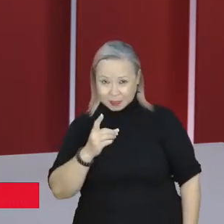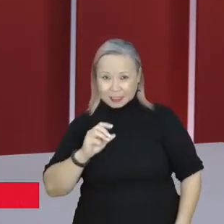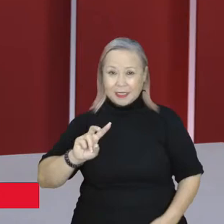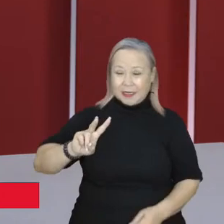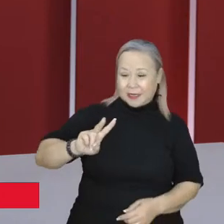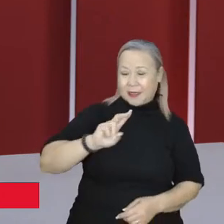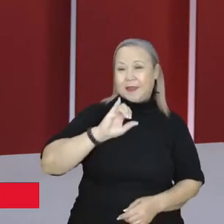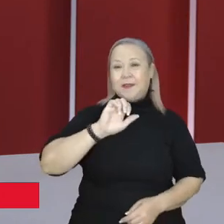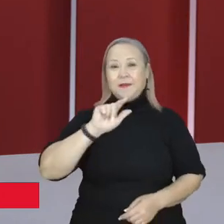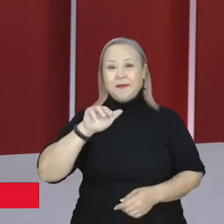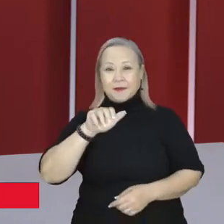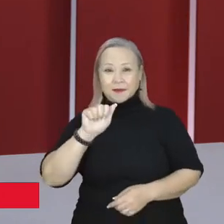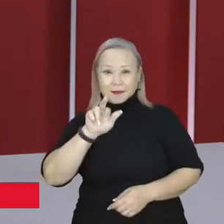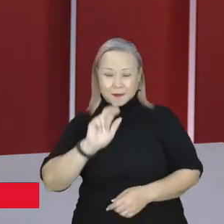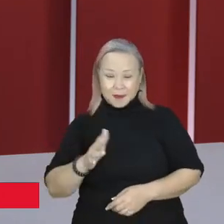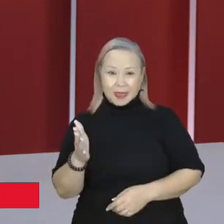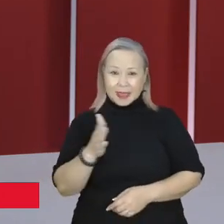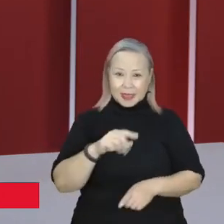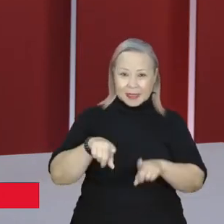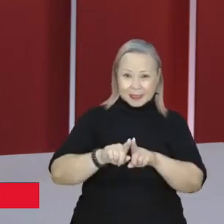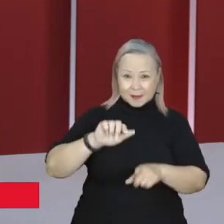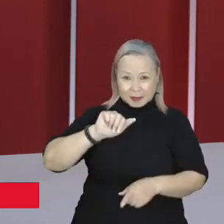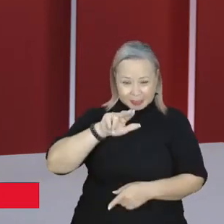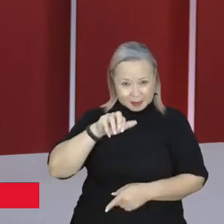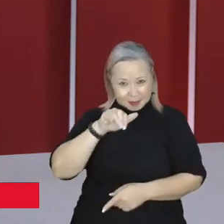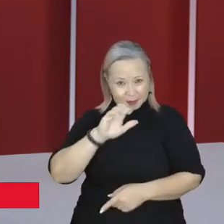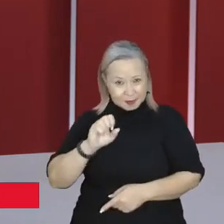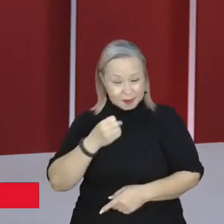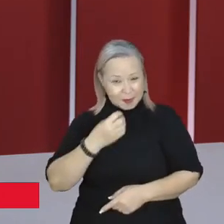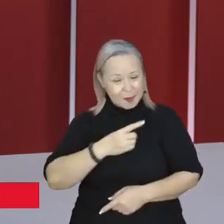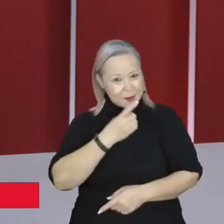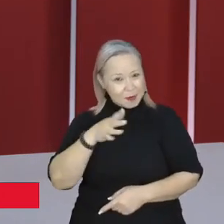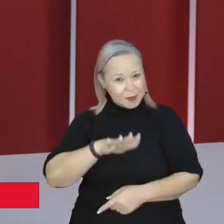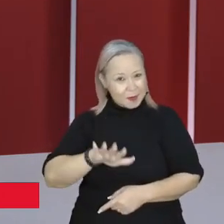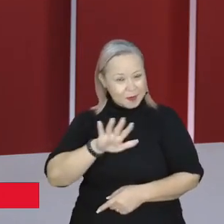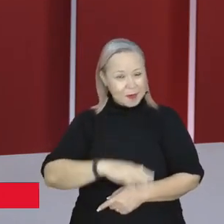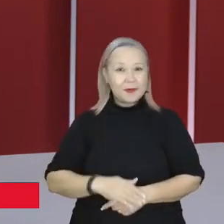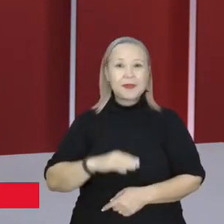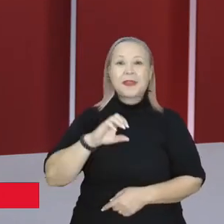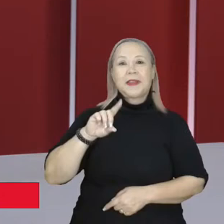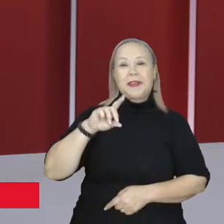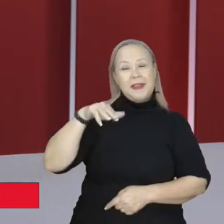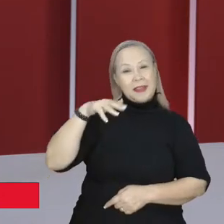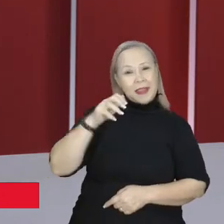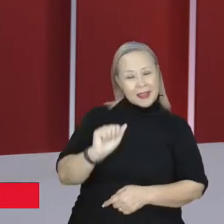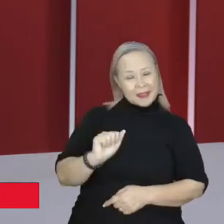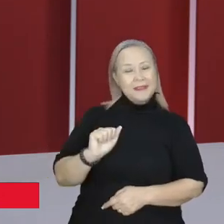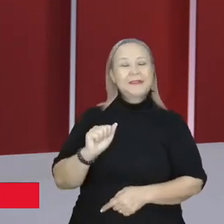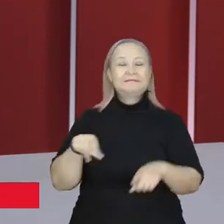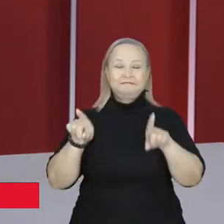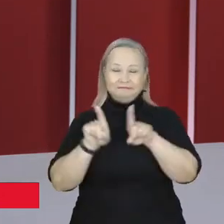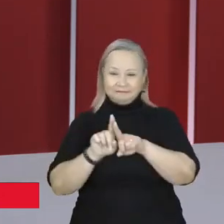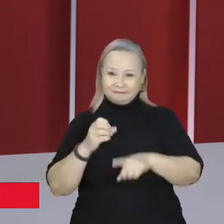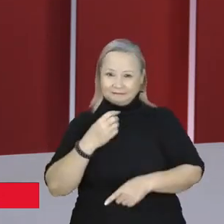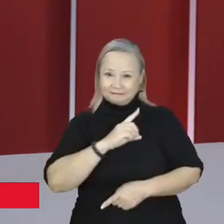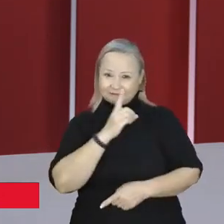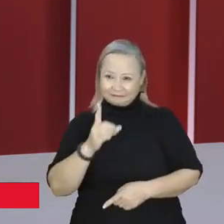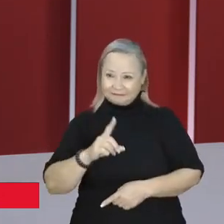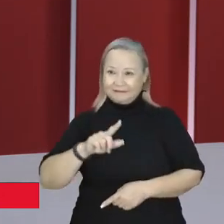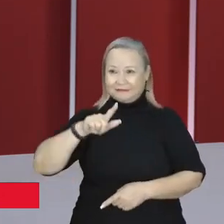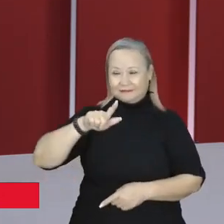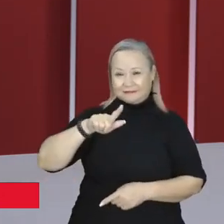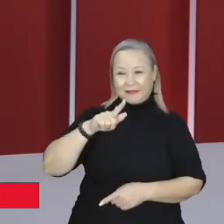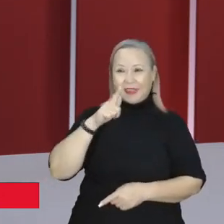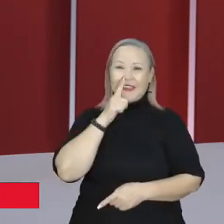Antunes Lúcia Laura também dando bom dia para gente Edna dela Nina inglês é ótima